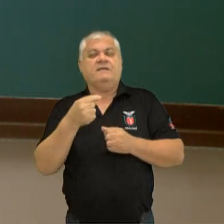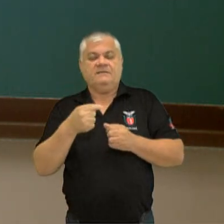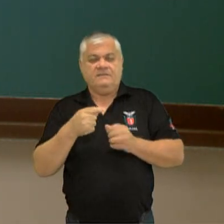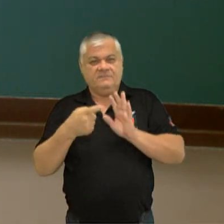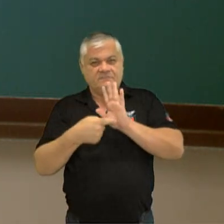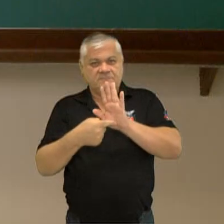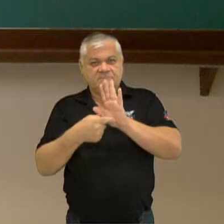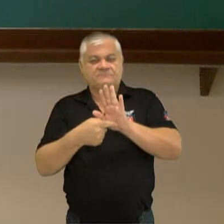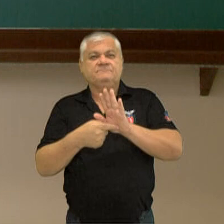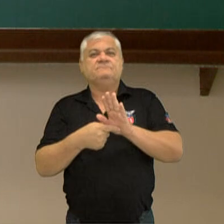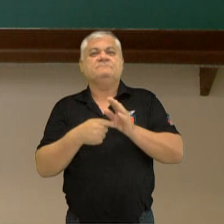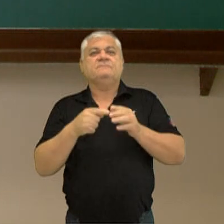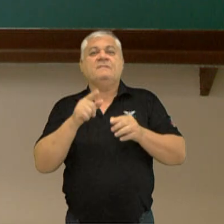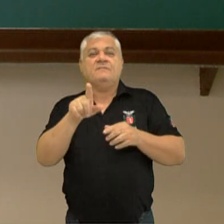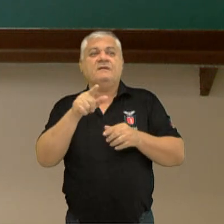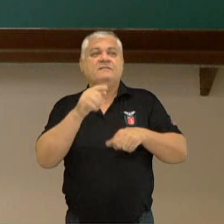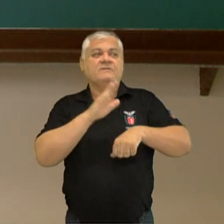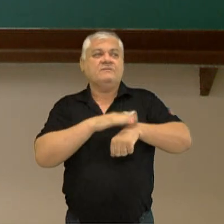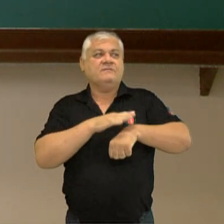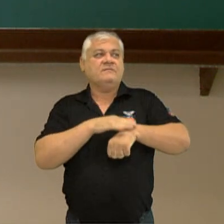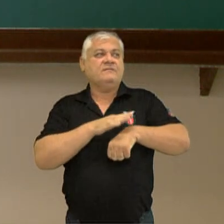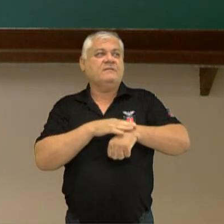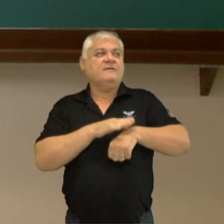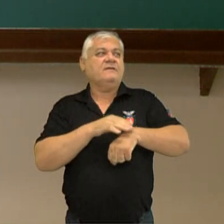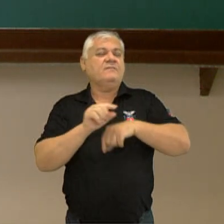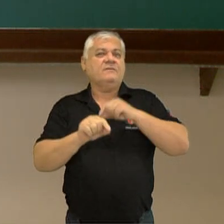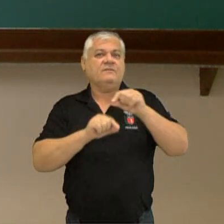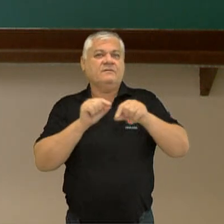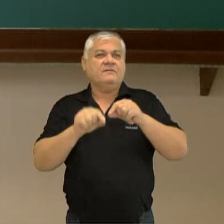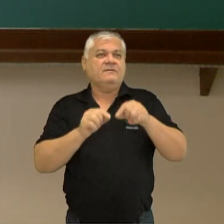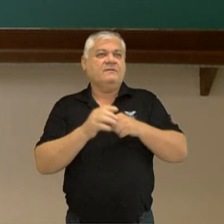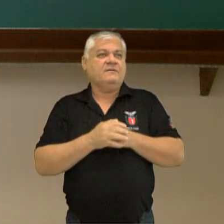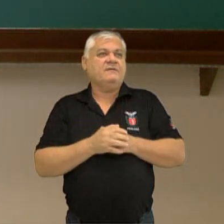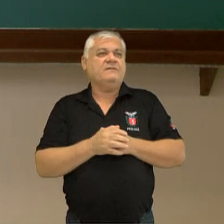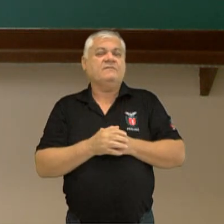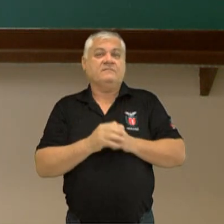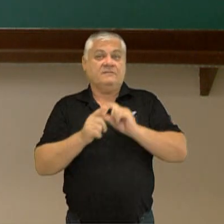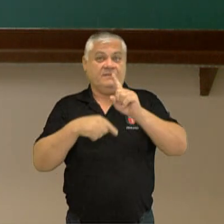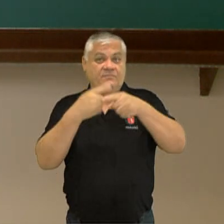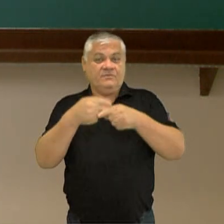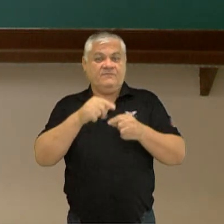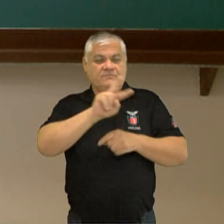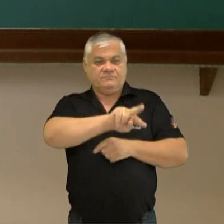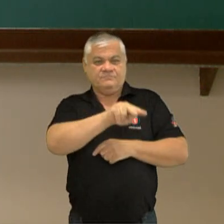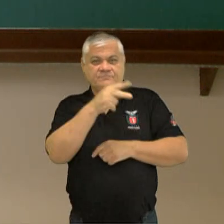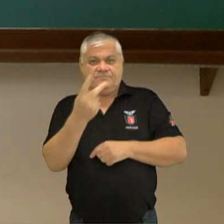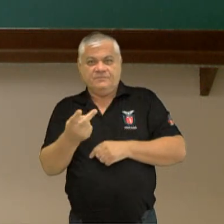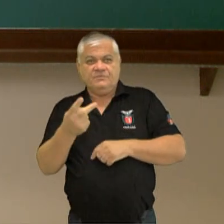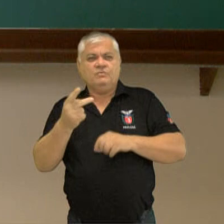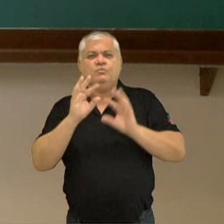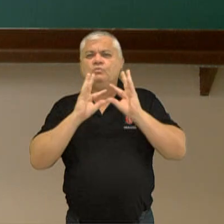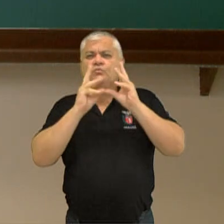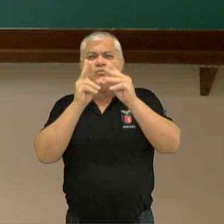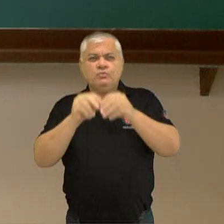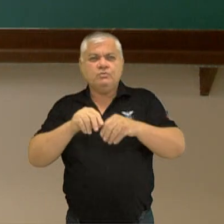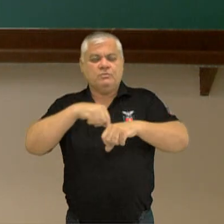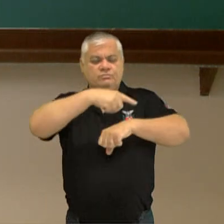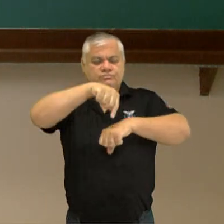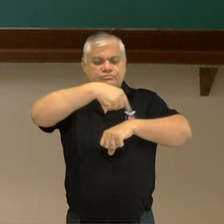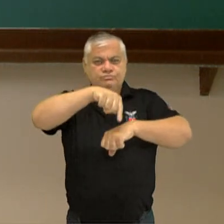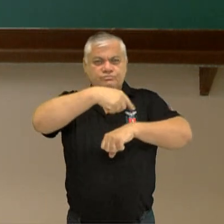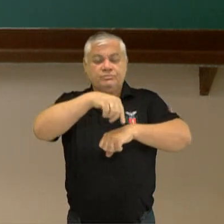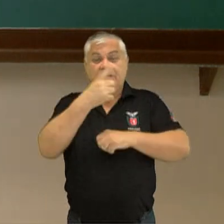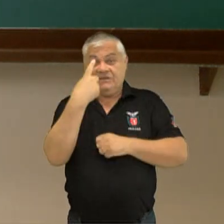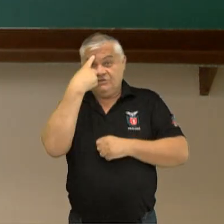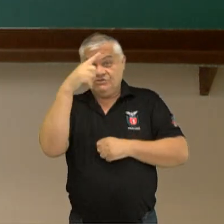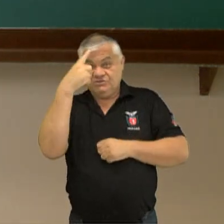da resolução desse exercício, nesse tempo que eu vou deixar aqui para vocês resolverem, e vocês vão transformar todos aqueles períodos de dias